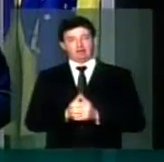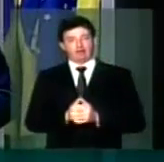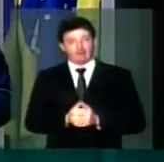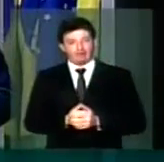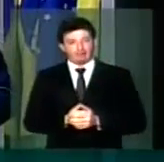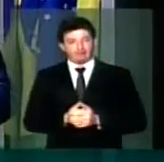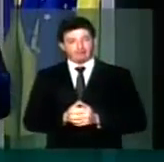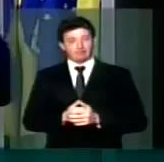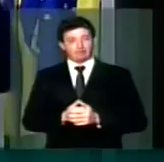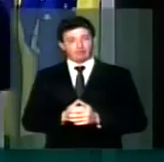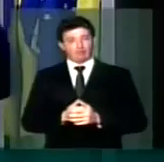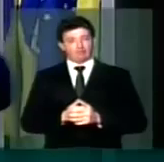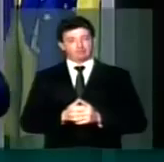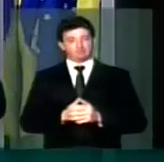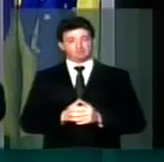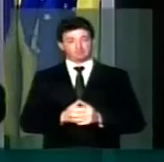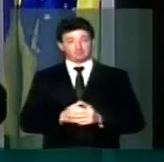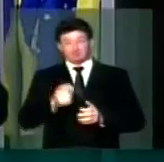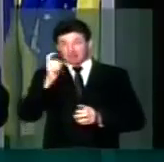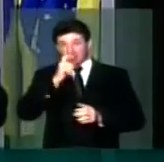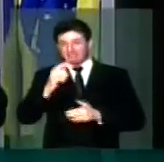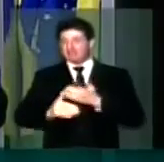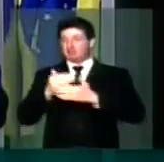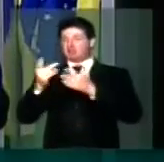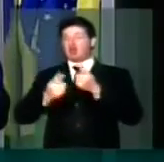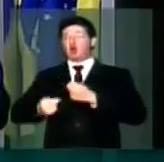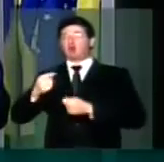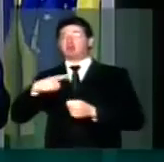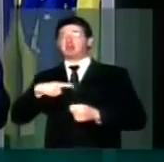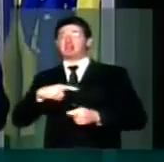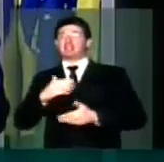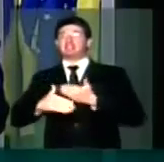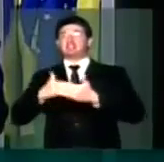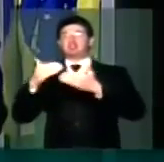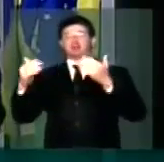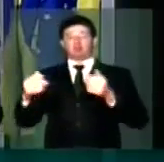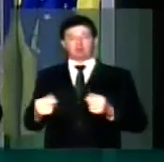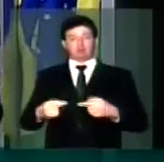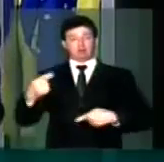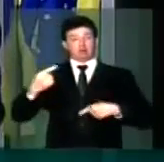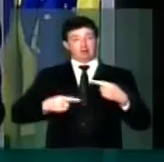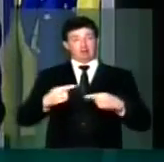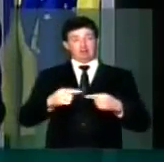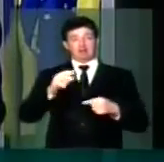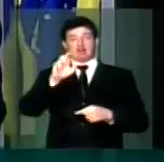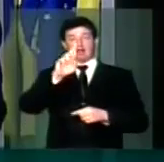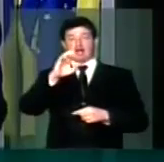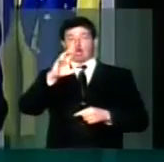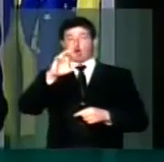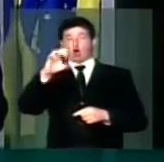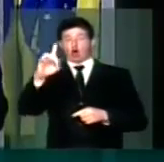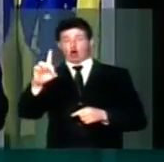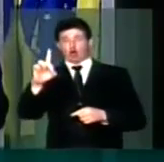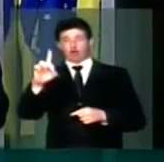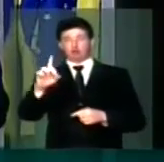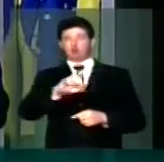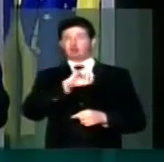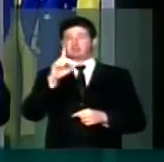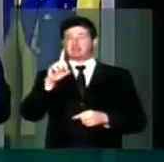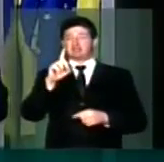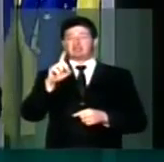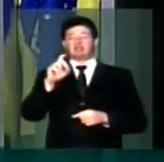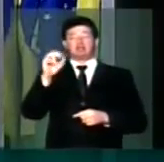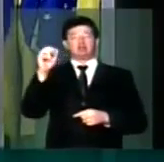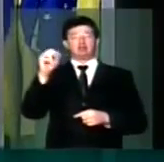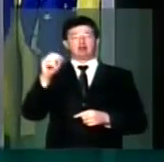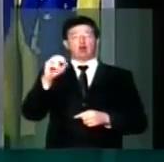mandato. A mentira do crescimento econômico. Debate na Rede Record em 19/10.